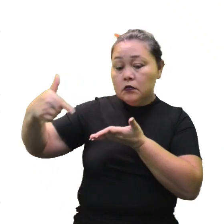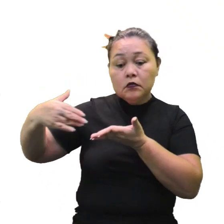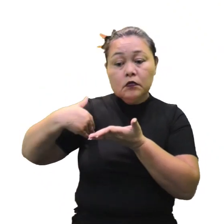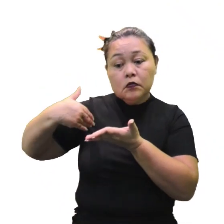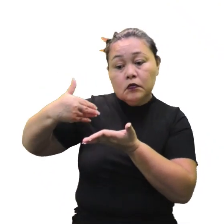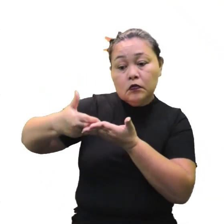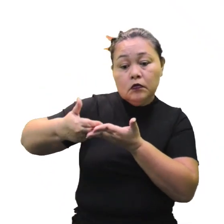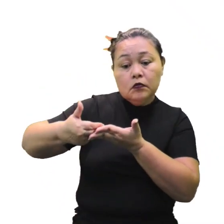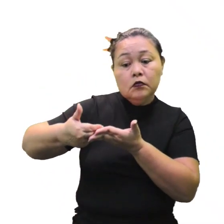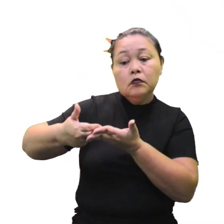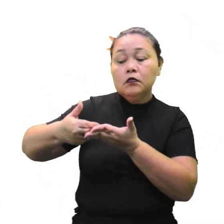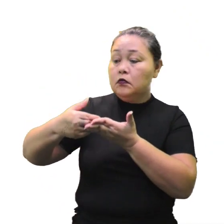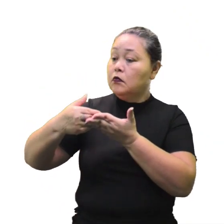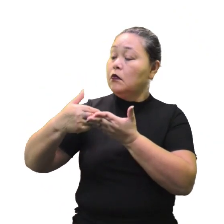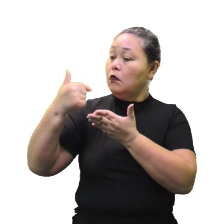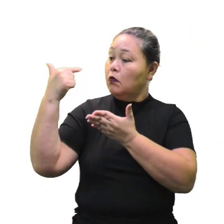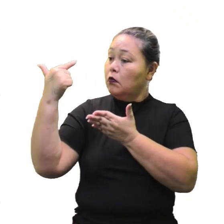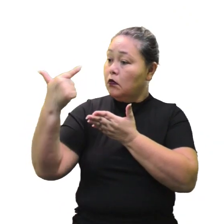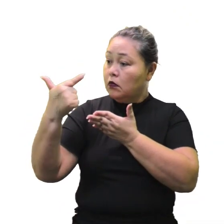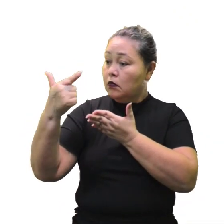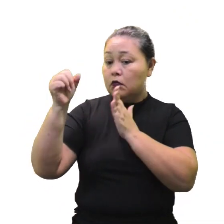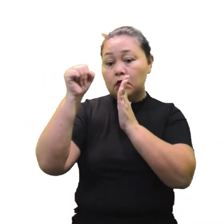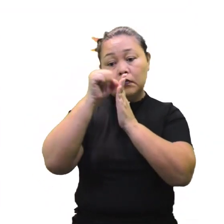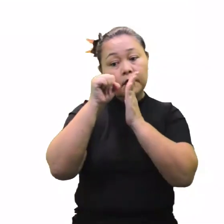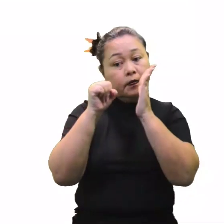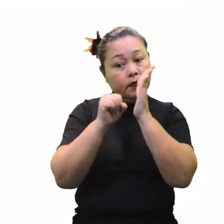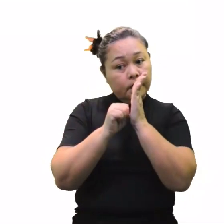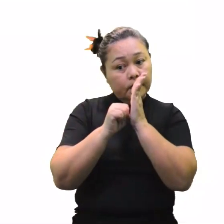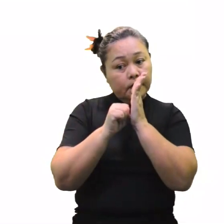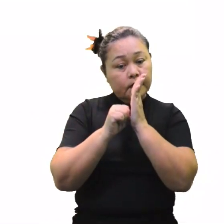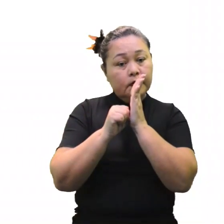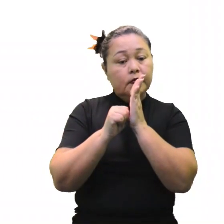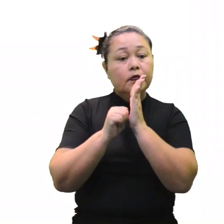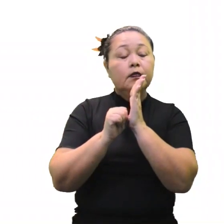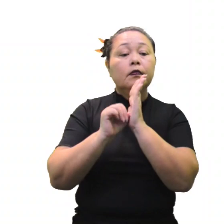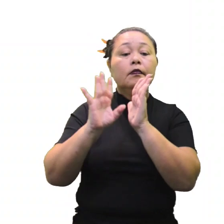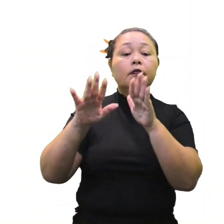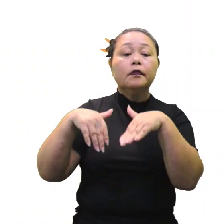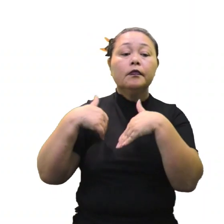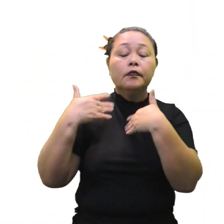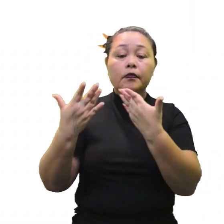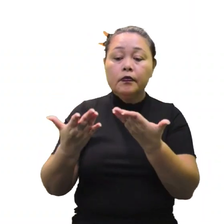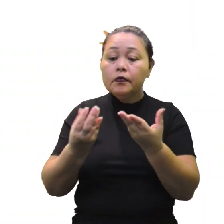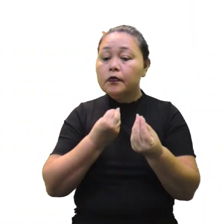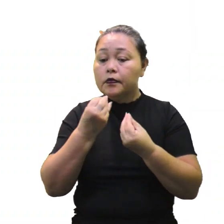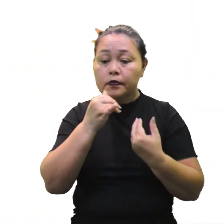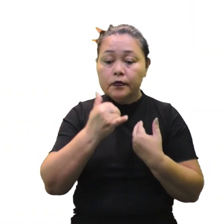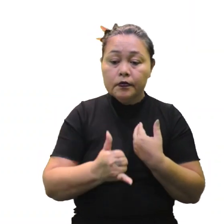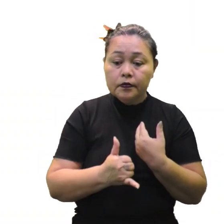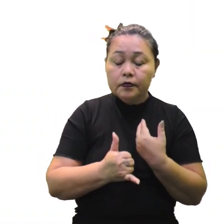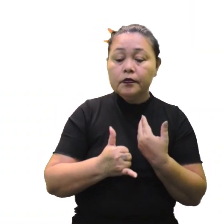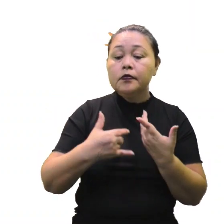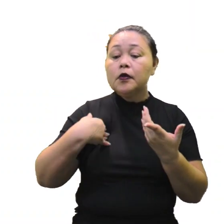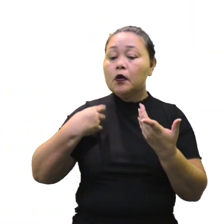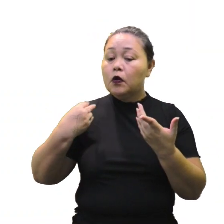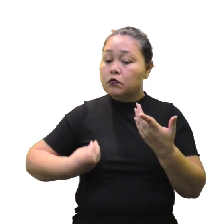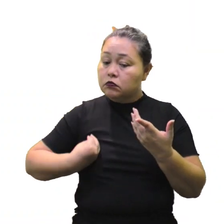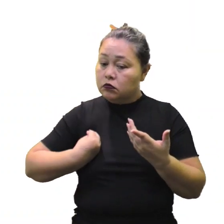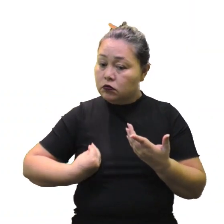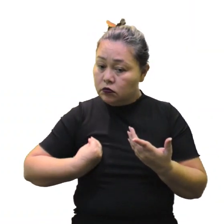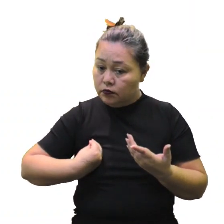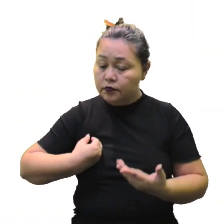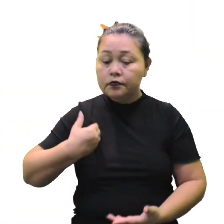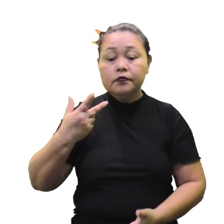decorrente dos últimos dois séculos. Olha aí, como gerar energia, como sobreviver da